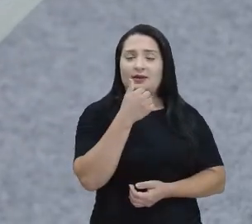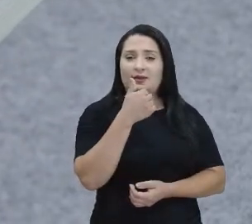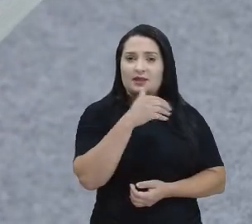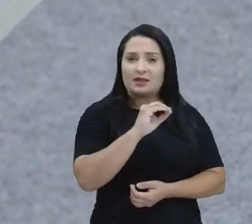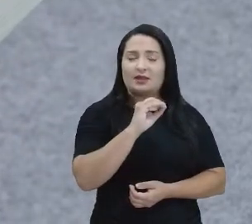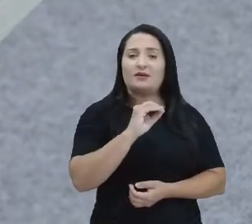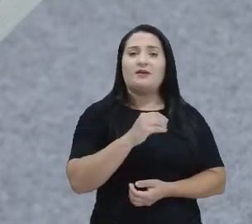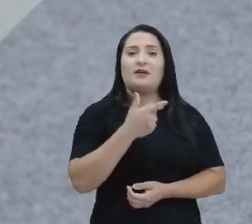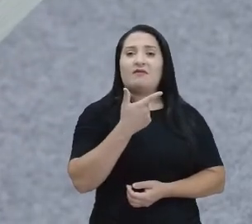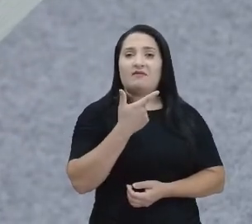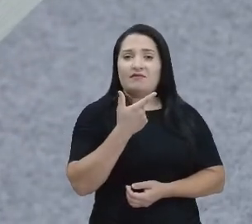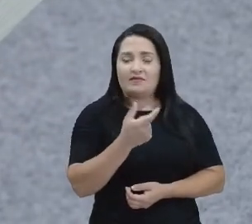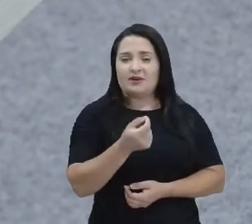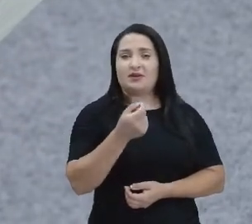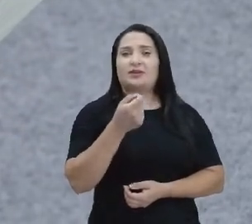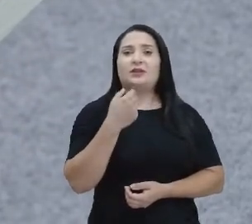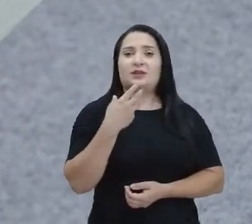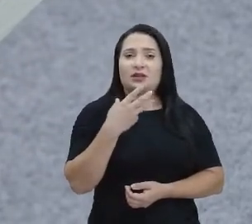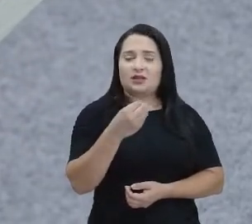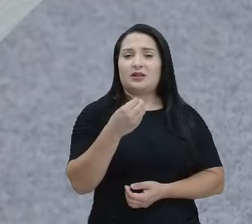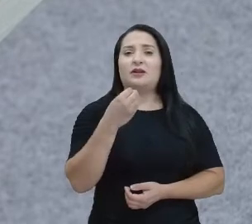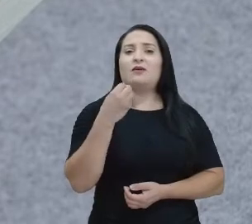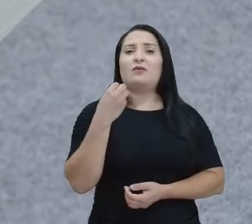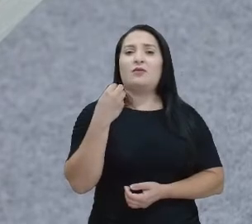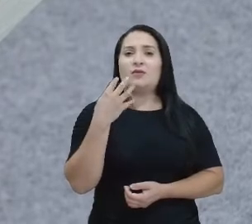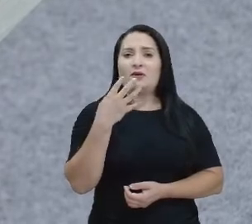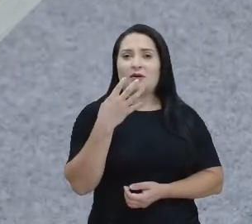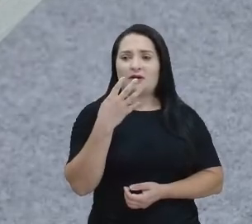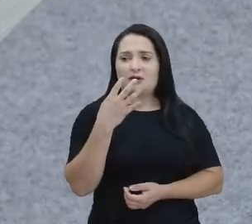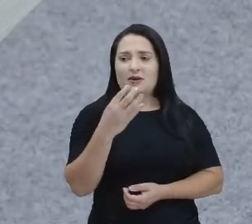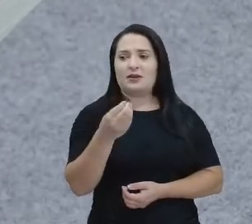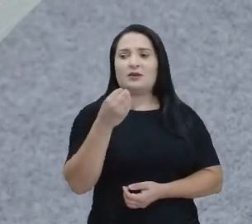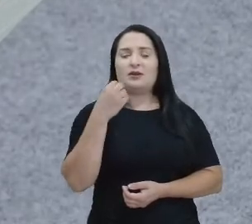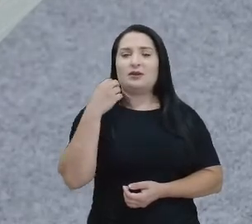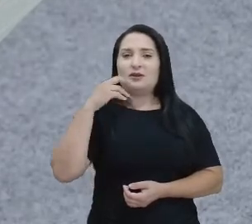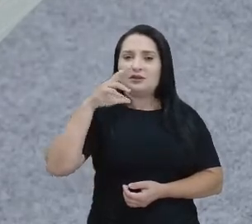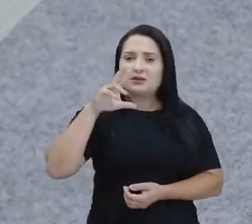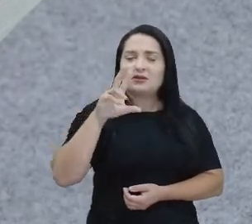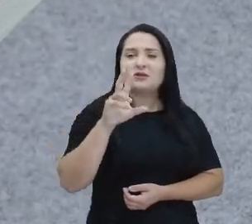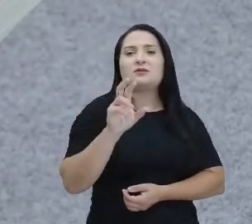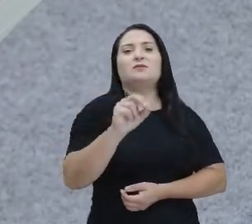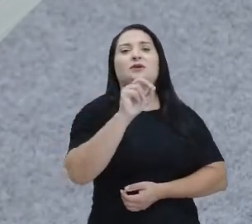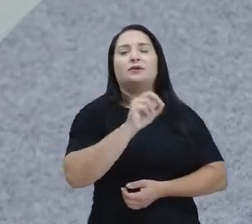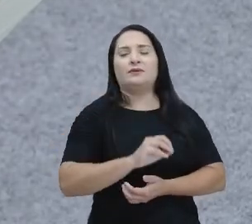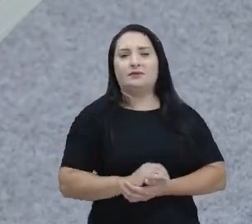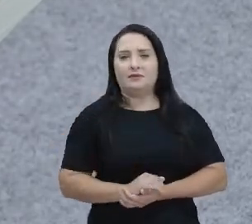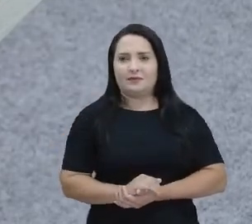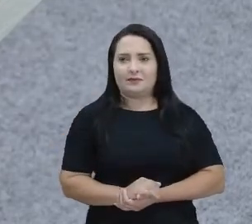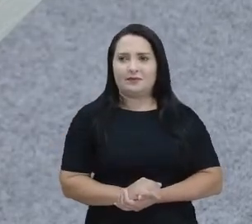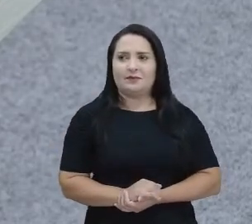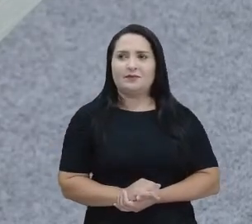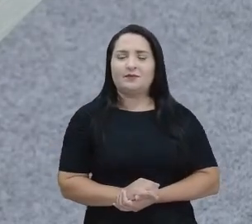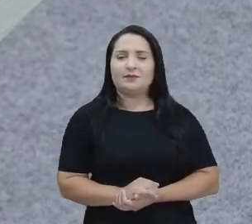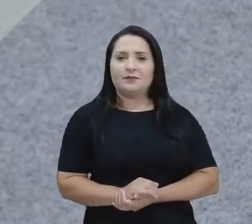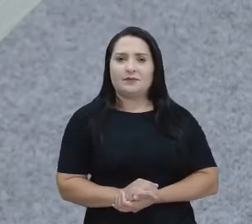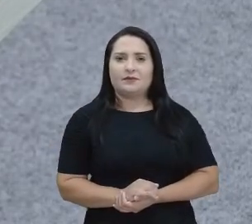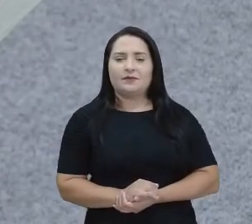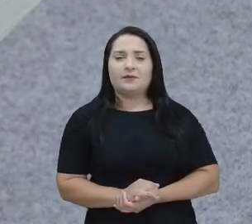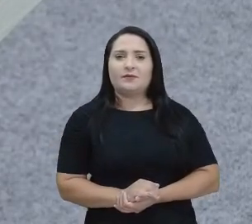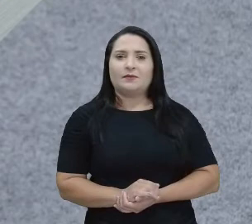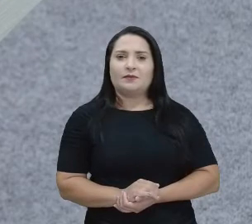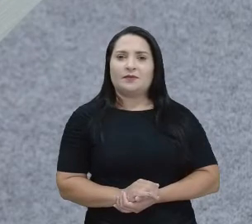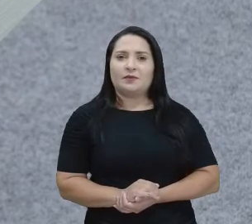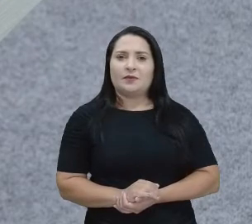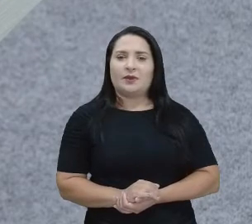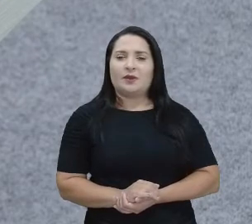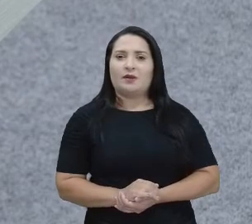Dezena. 20, 30, 40... 50. 50. Aí